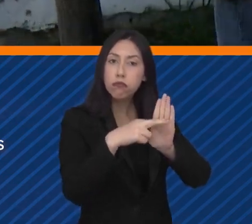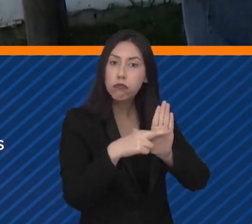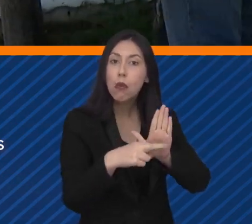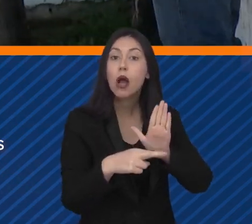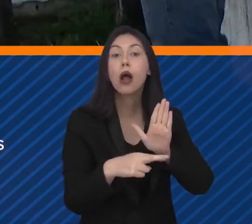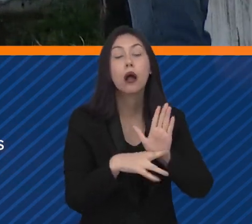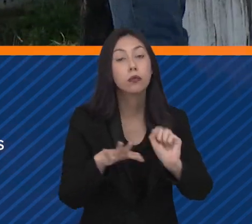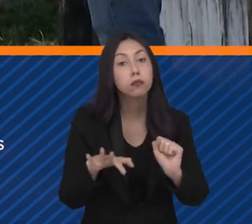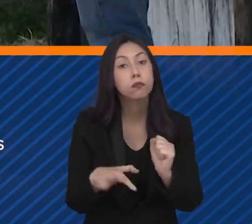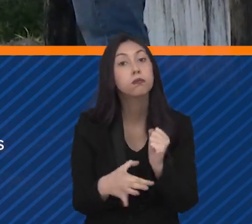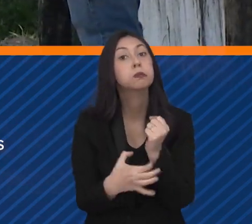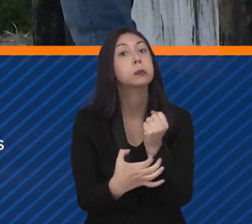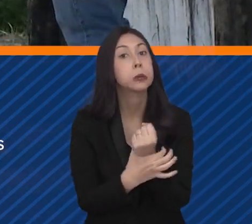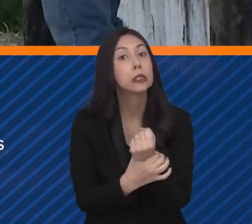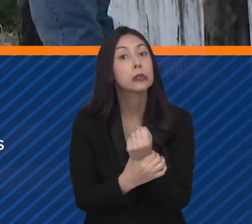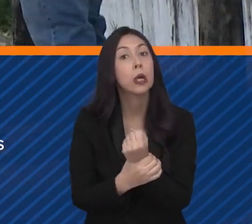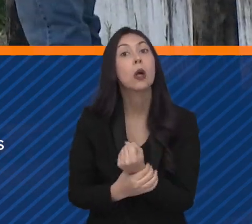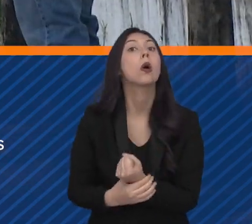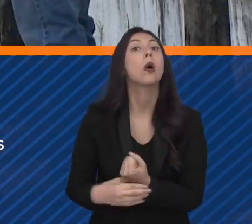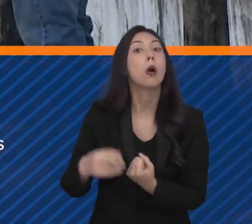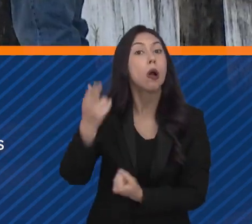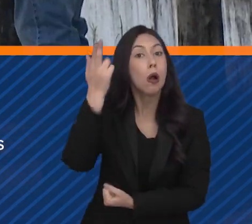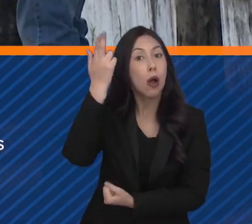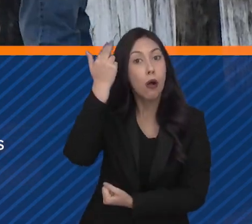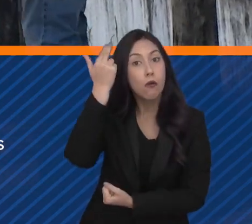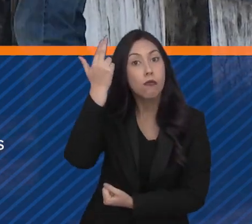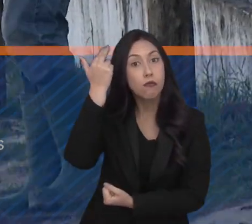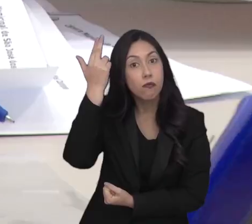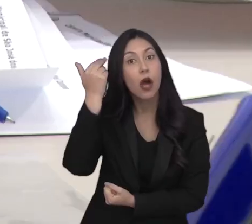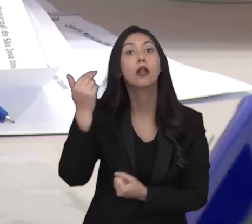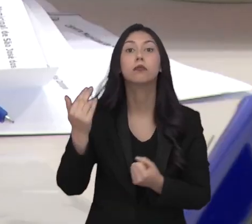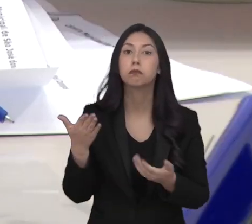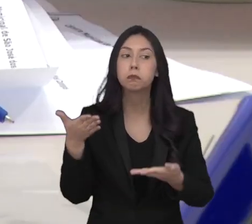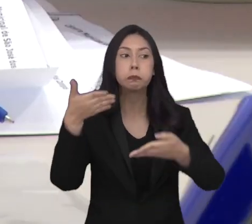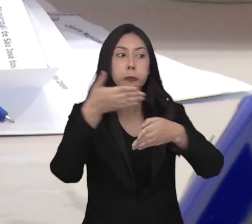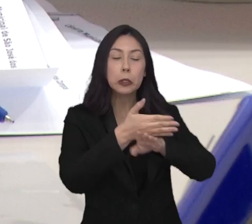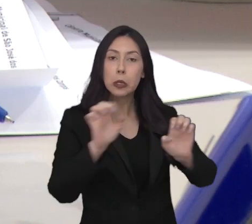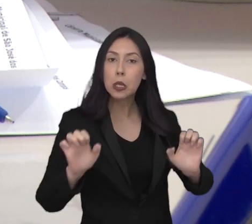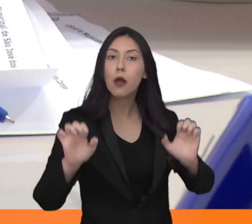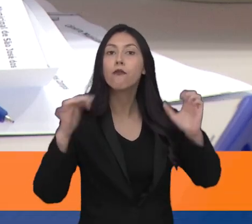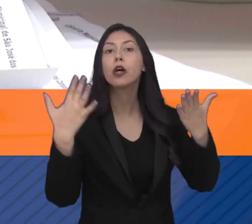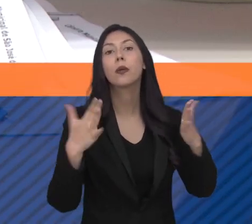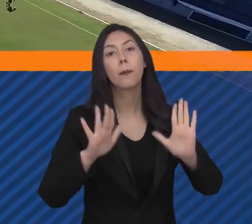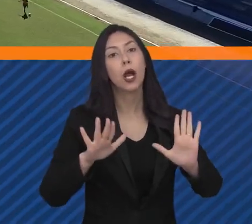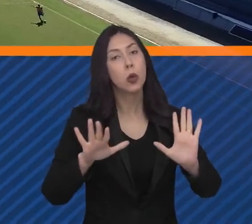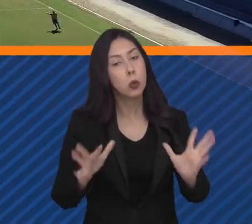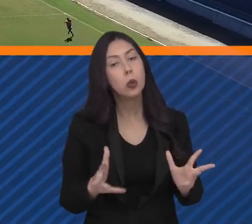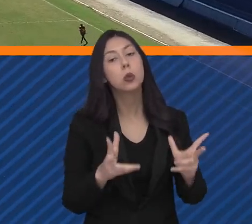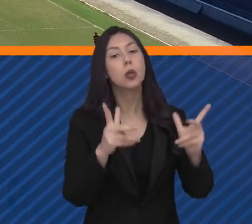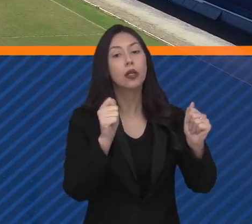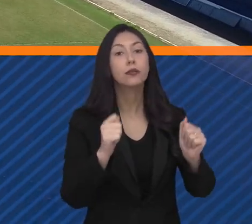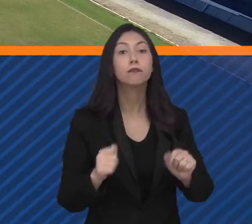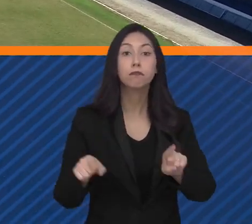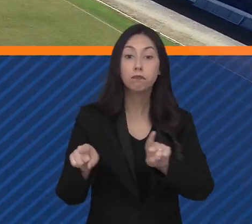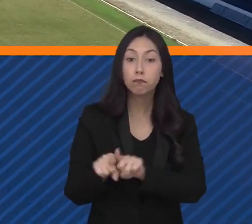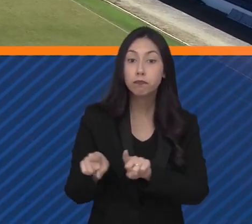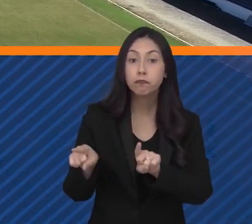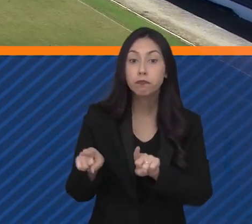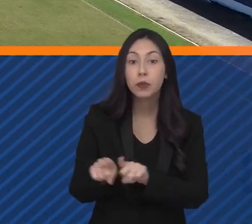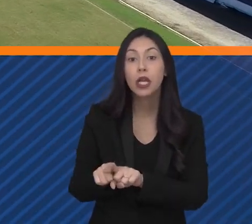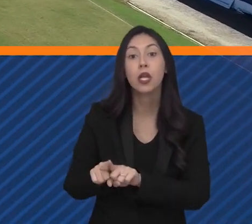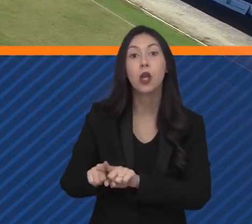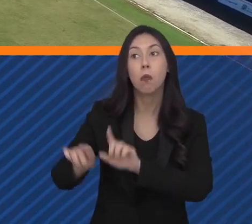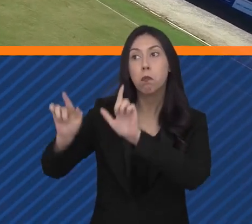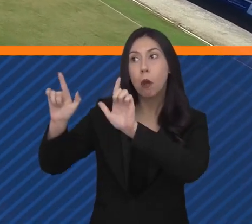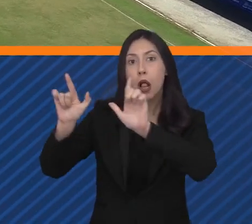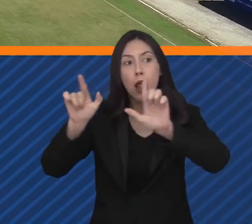que garantam o bem-estar dos equinos em eventos públicos. Também está na pauta a proposta que autoriza a exploração publicitária